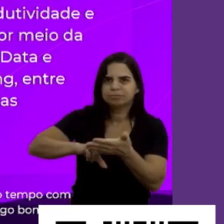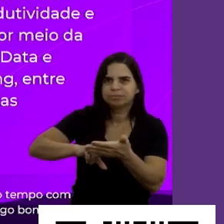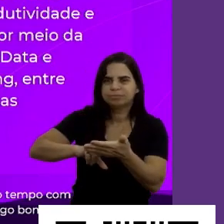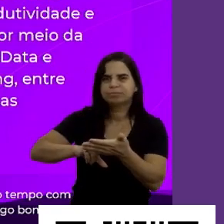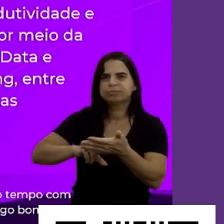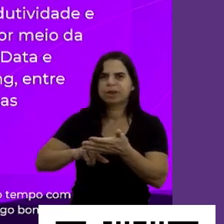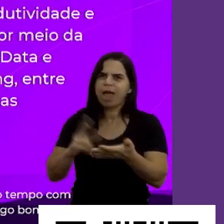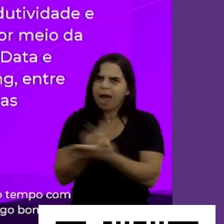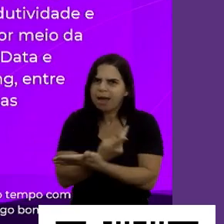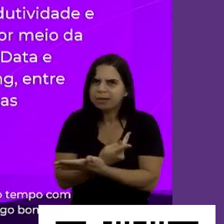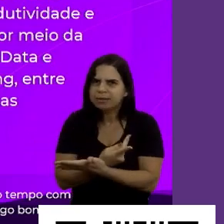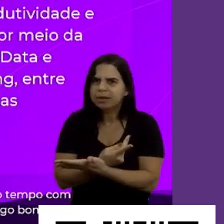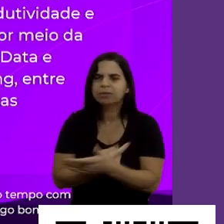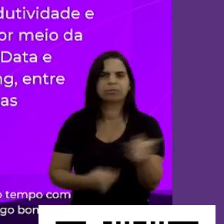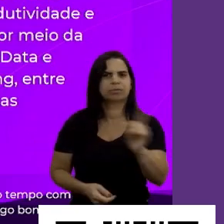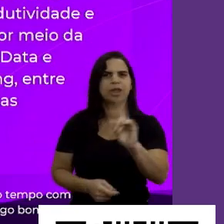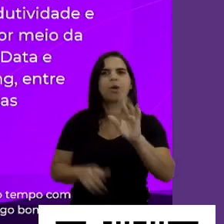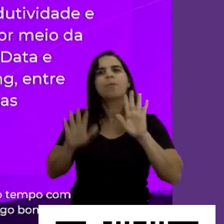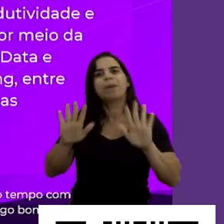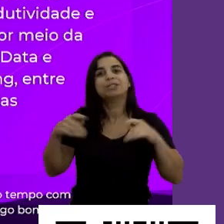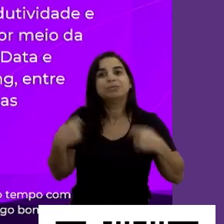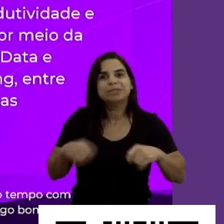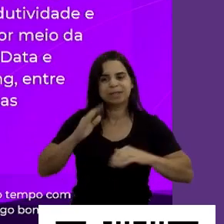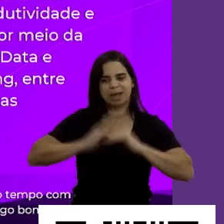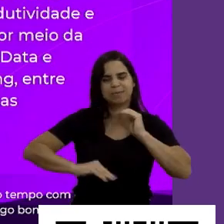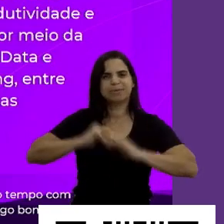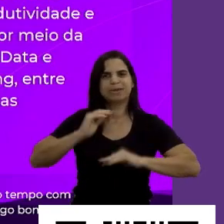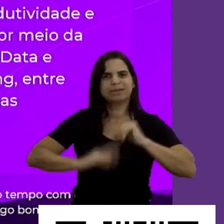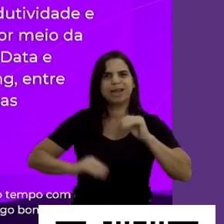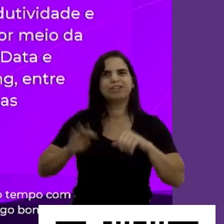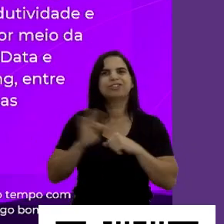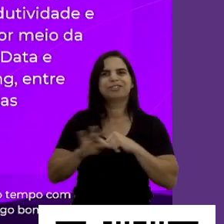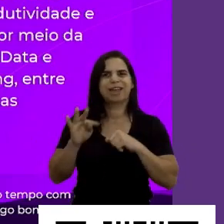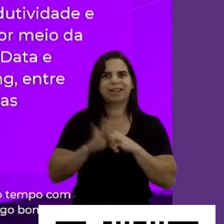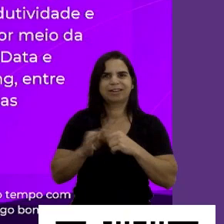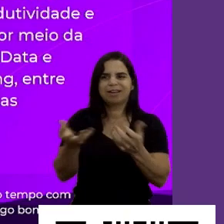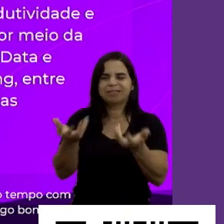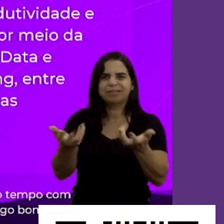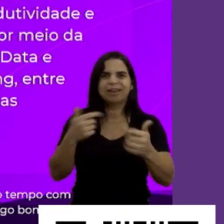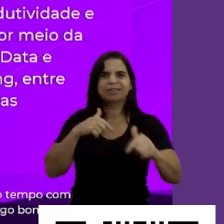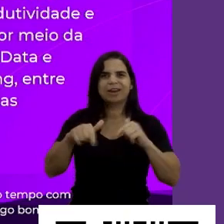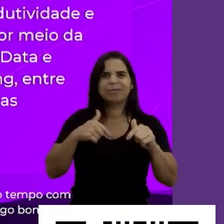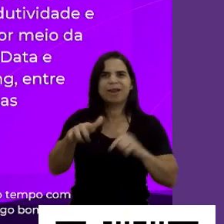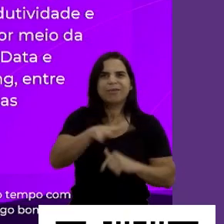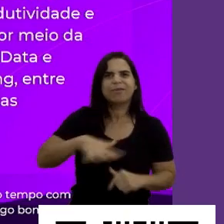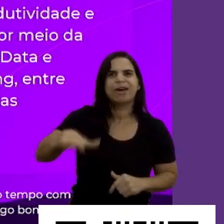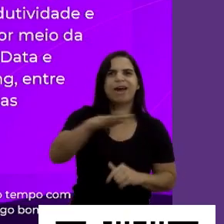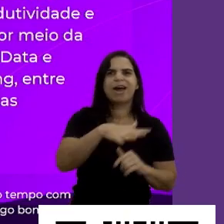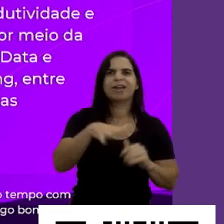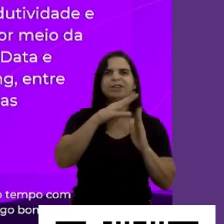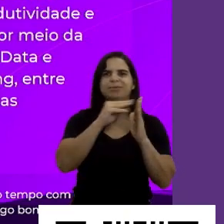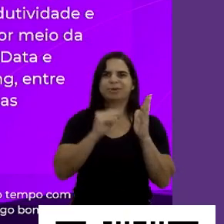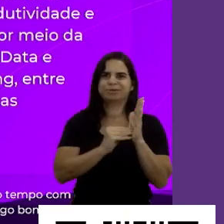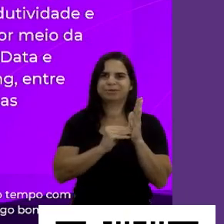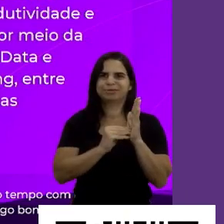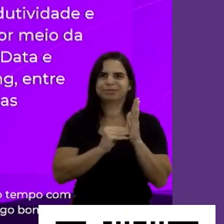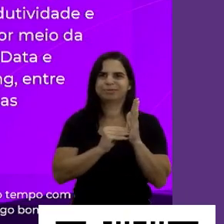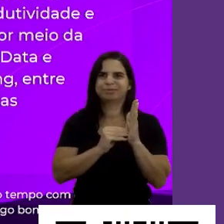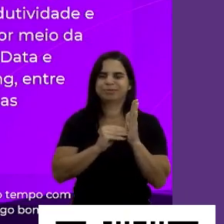mas a gente precisa de habilidades técnicas para quem quer que trabalhar com a área de programação seja qualquer área